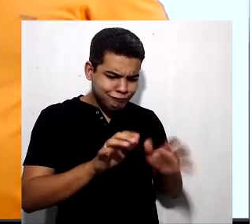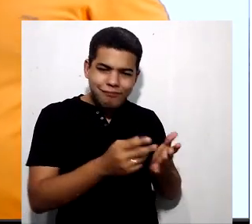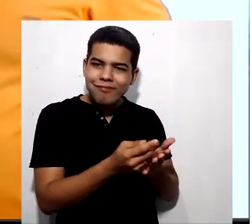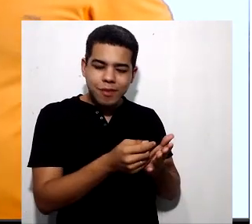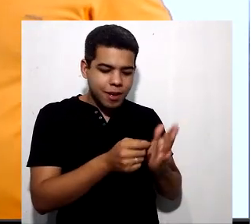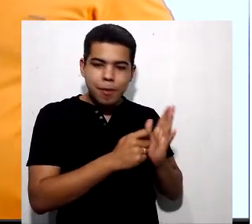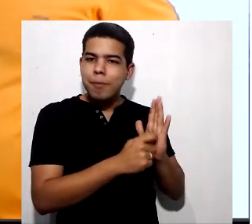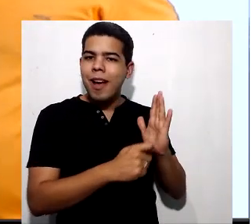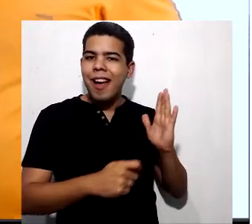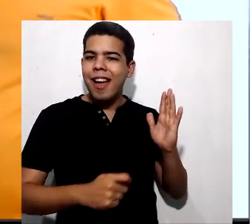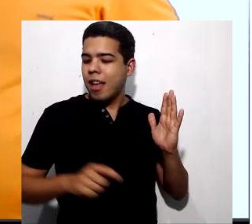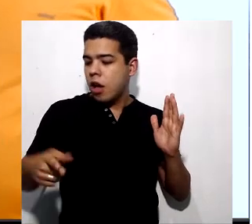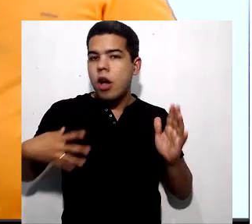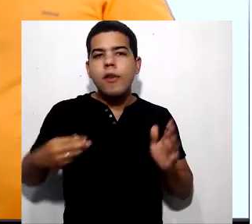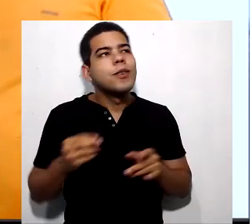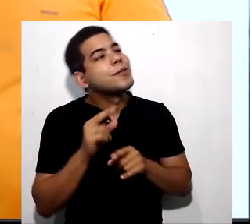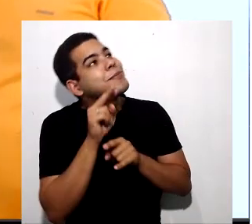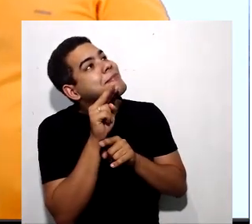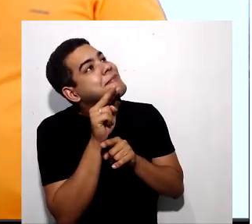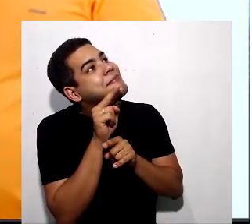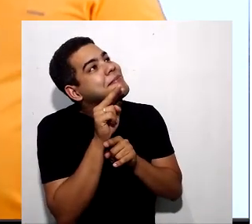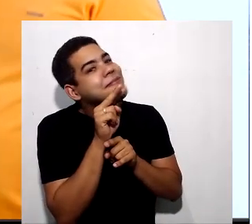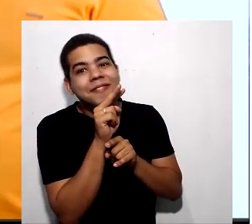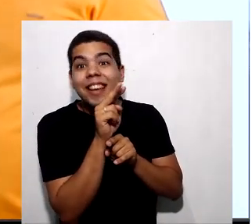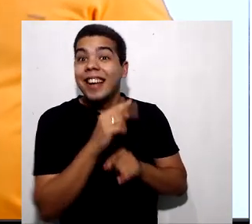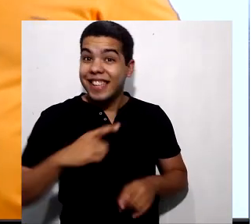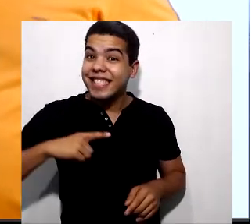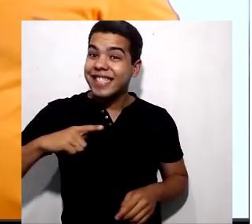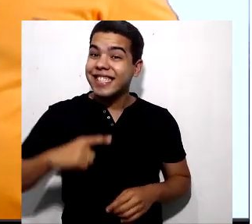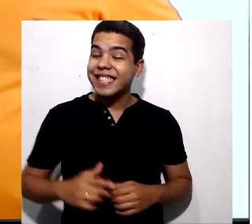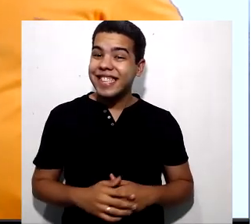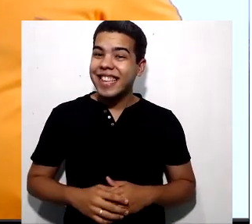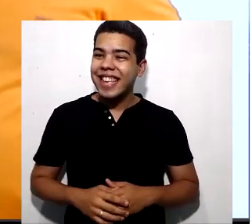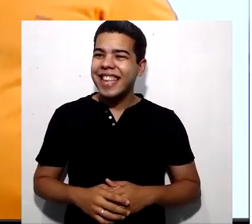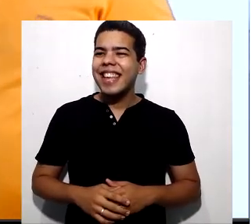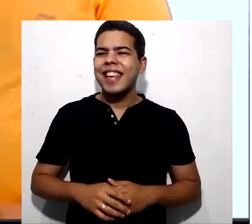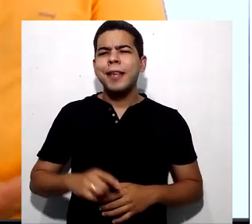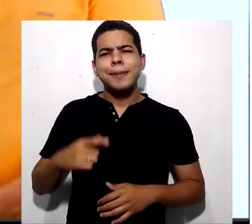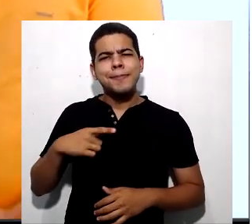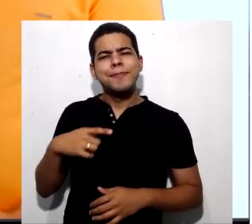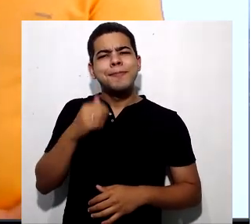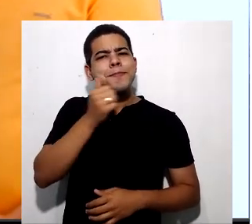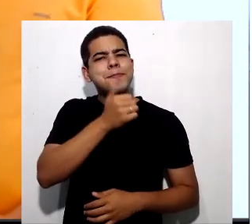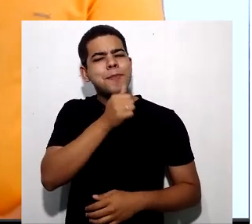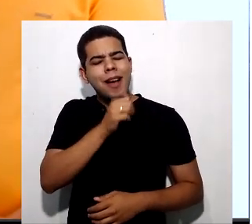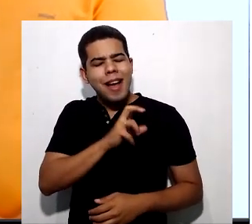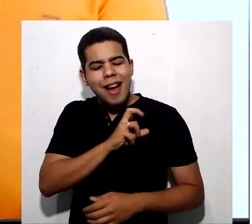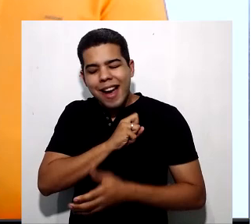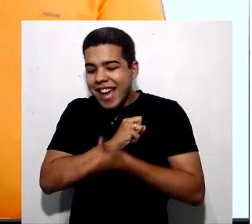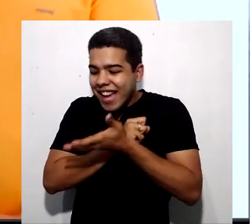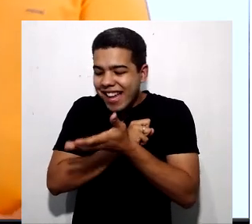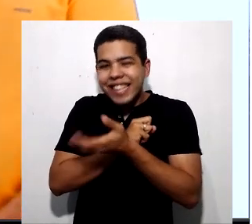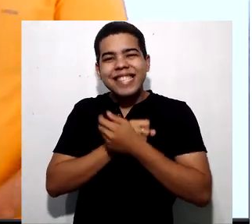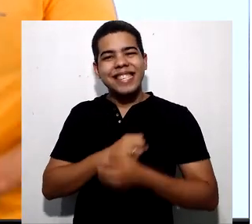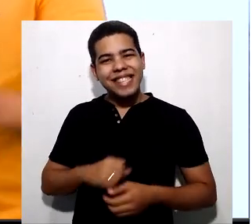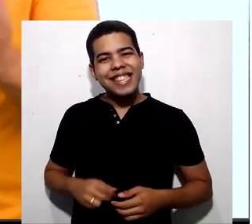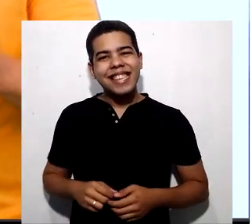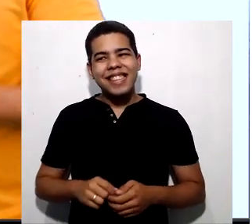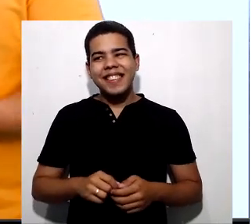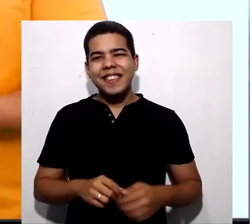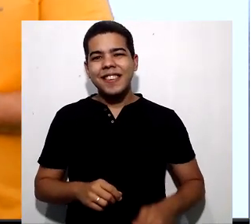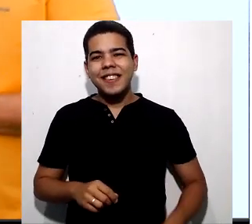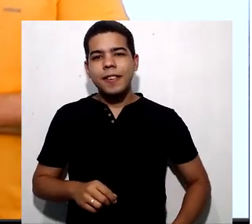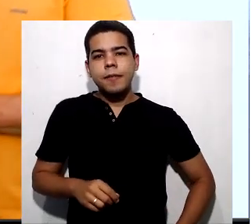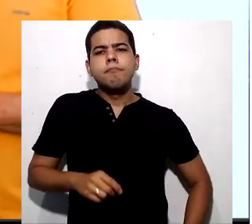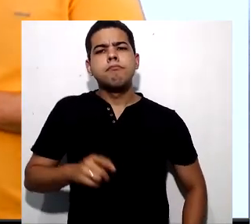escrever e os filhos junto a ela. Certo? Isso aí é essa questão da maternidade, muito forte na obra dela. E diga-se de passagem,